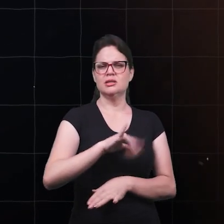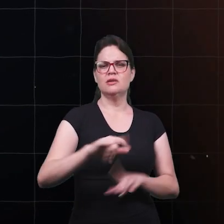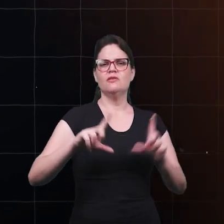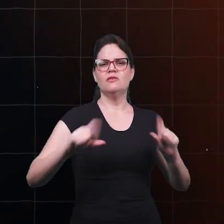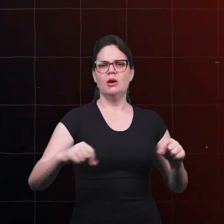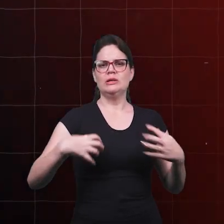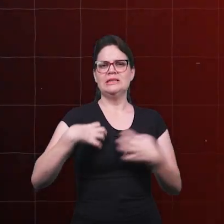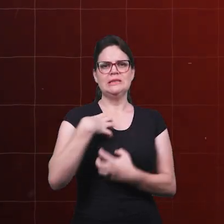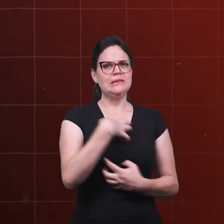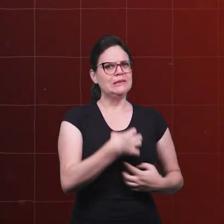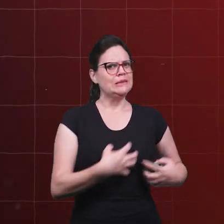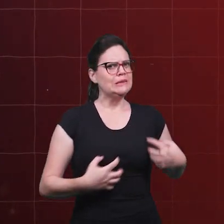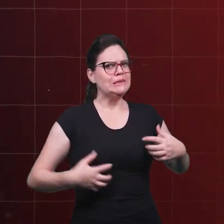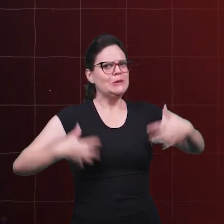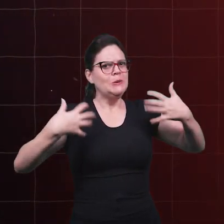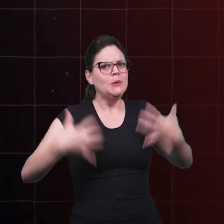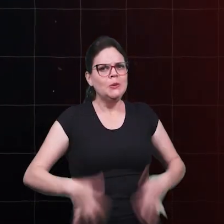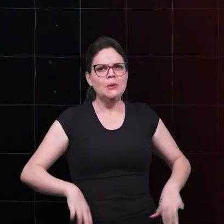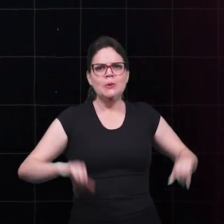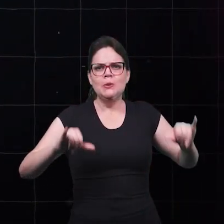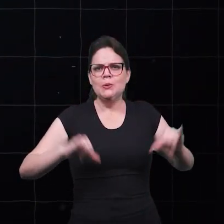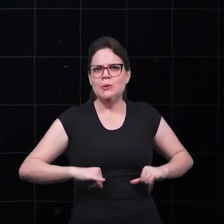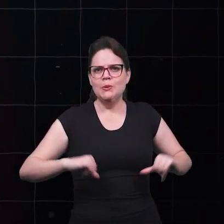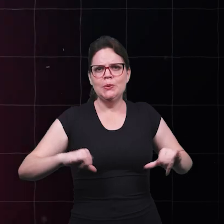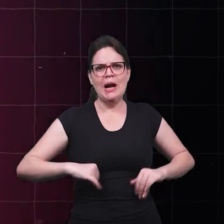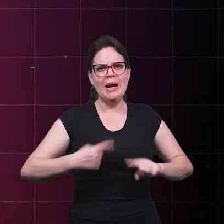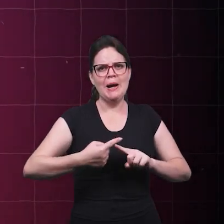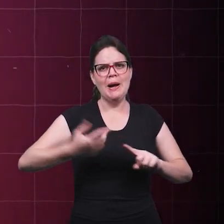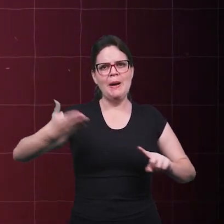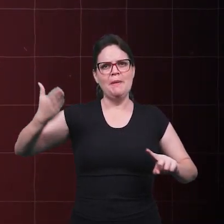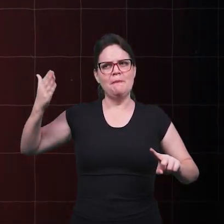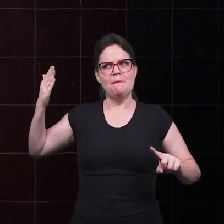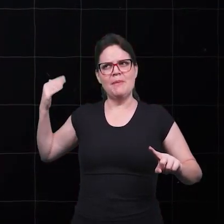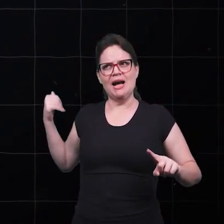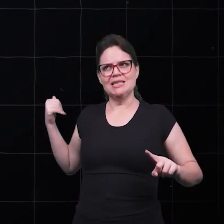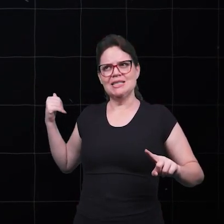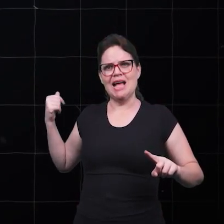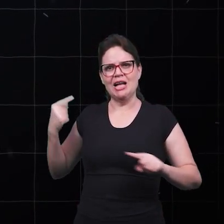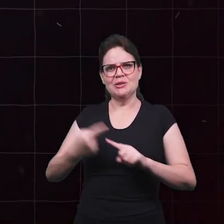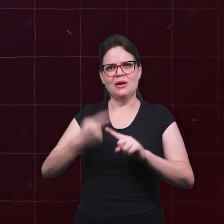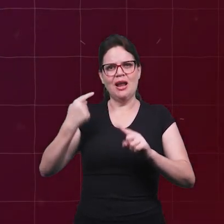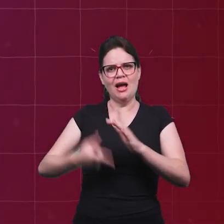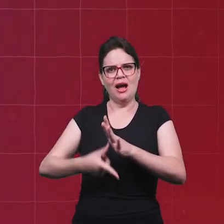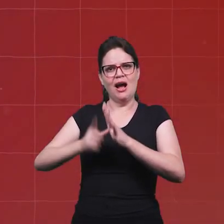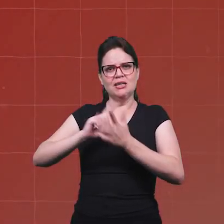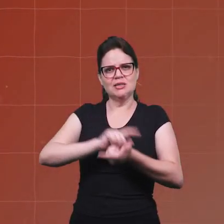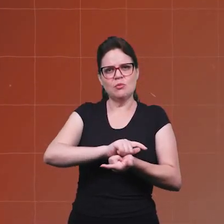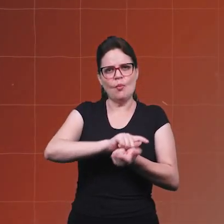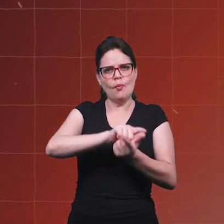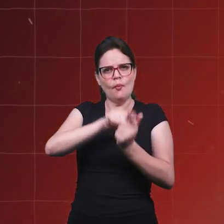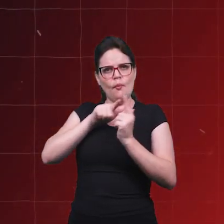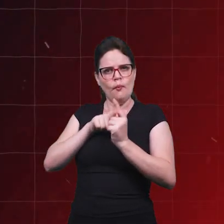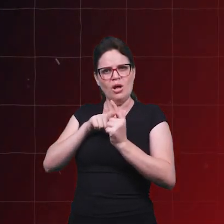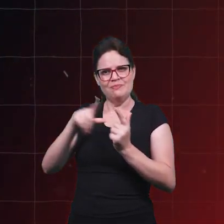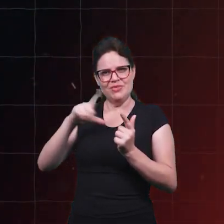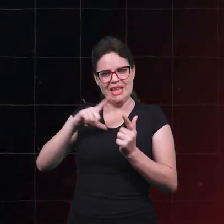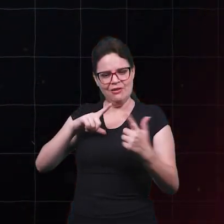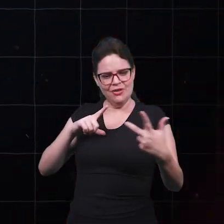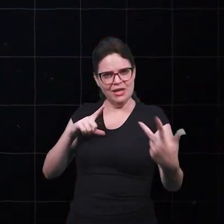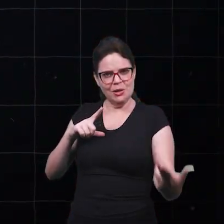aflição, como nunca houve, desde o princípio do mundo até